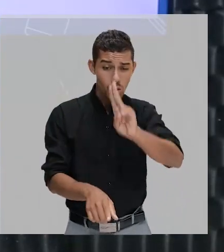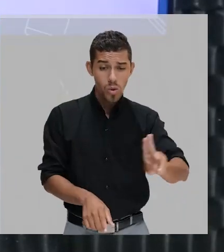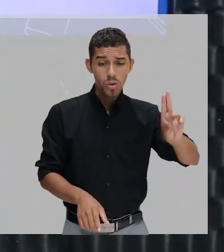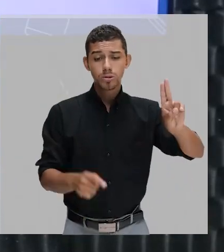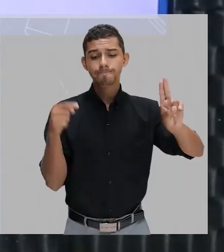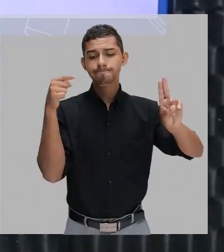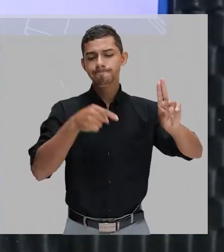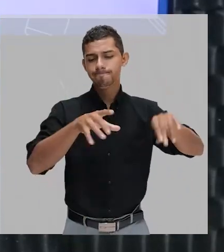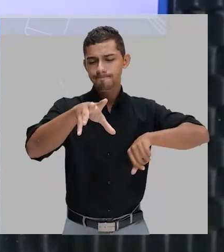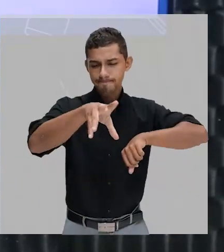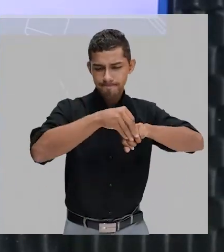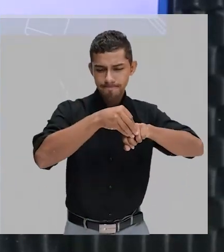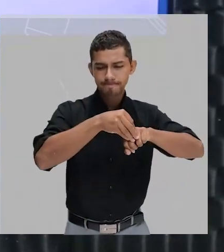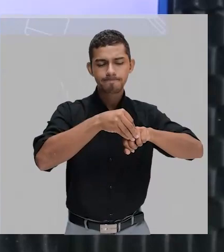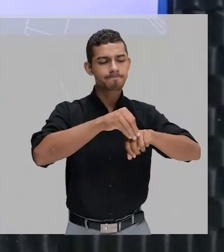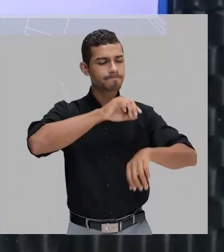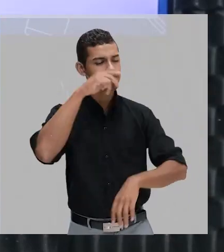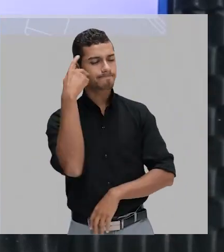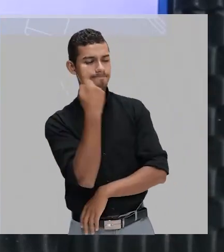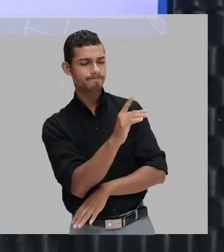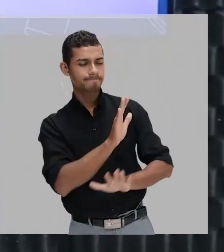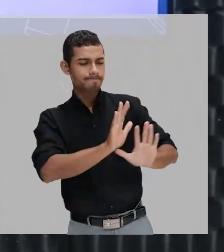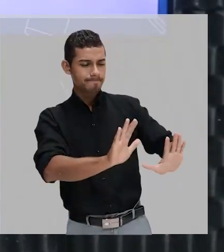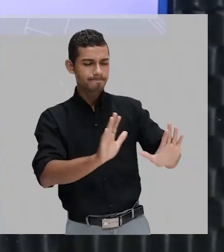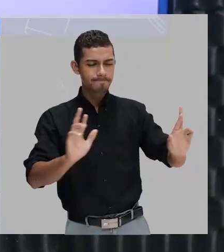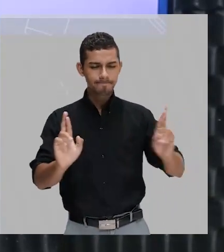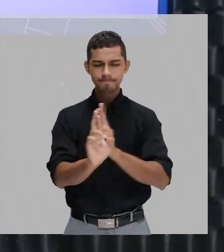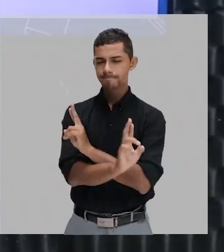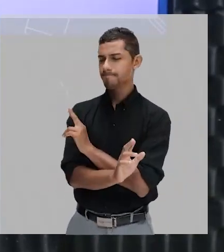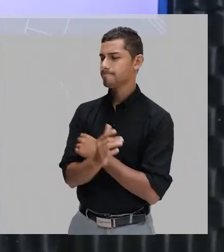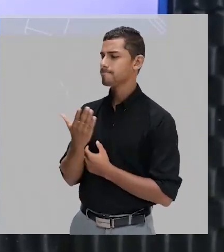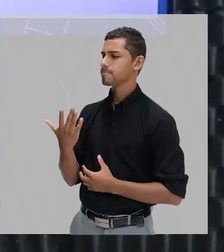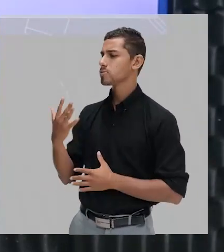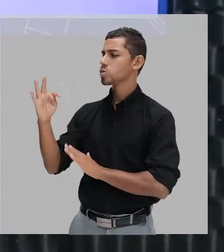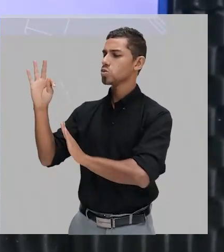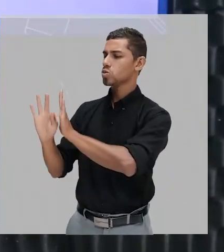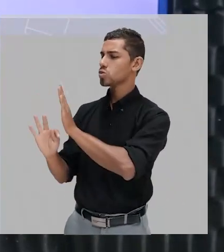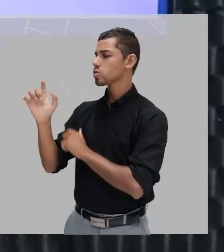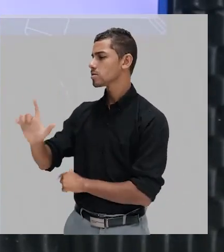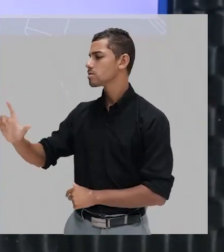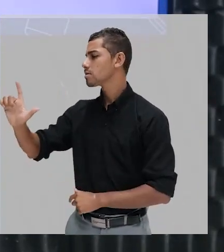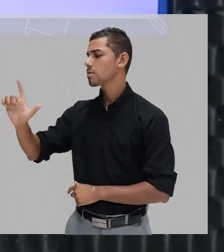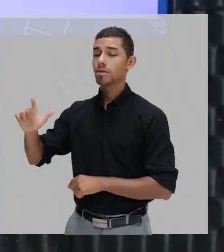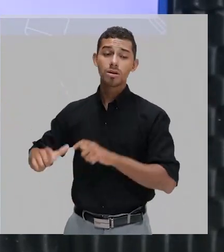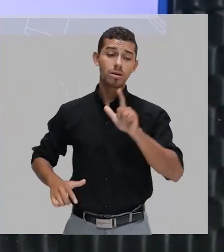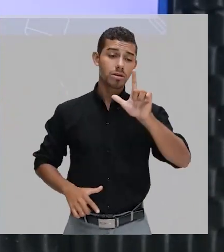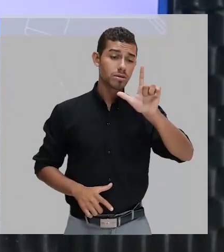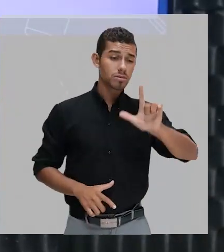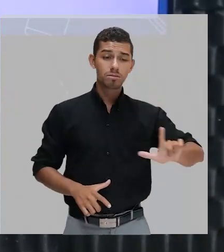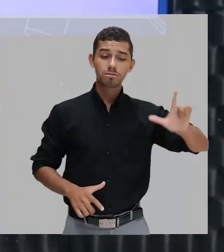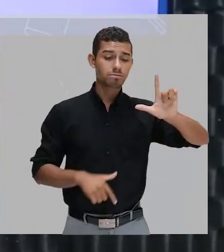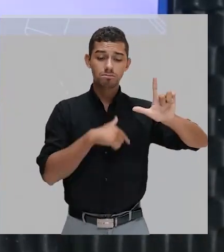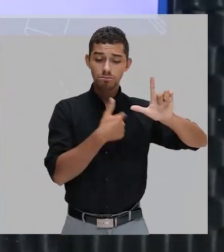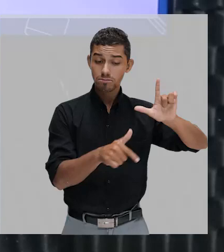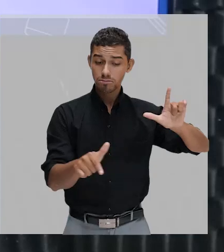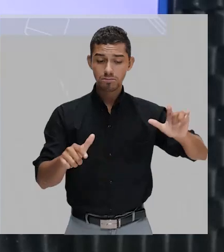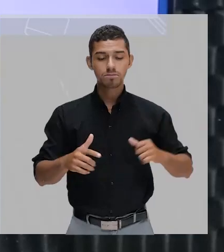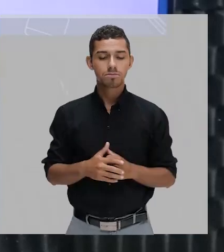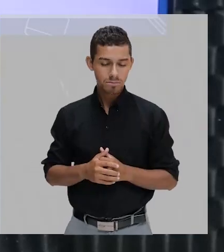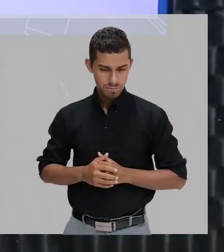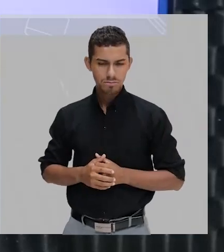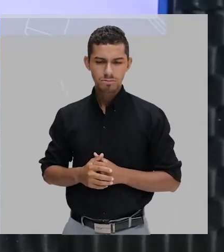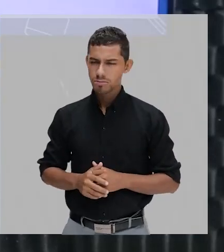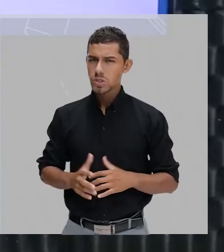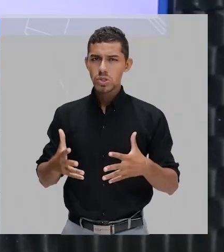desse conhecimento, desse conteúdo e fazer a relação com o que é texto literário e não literário. Lembrando também que vocês